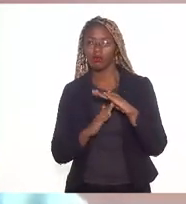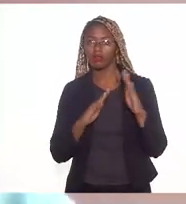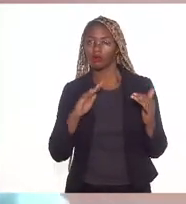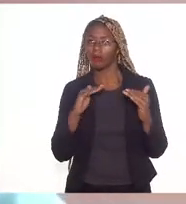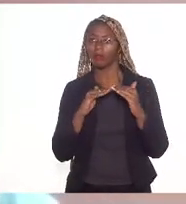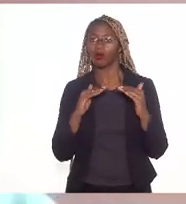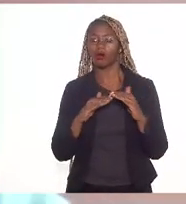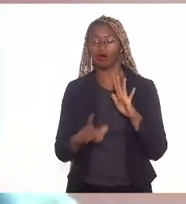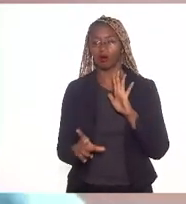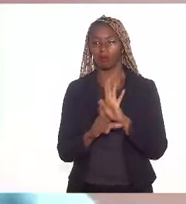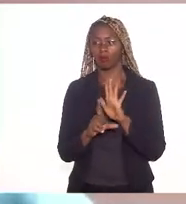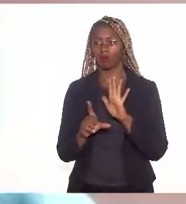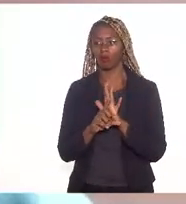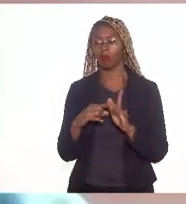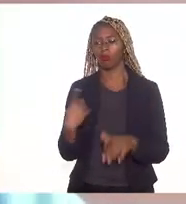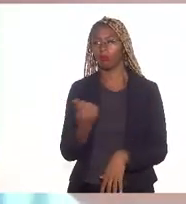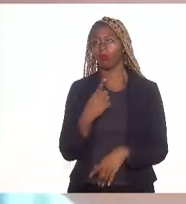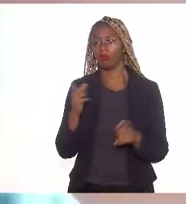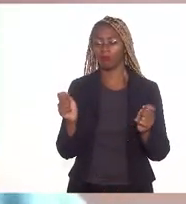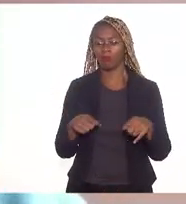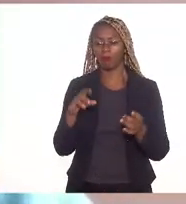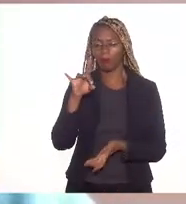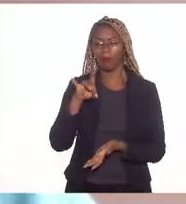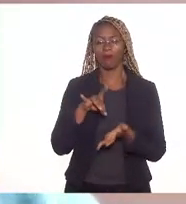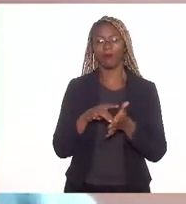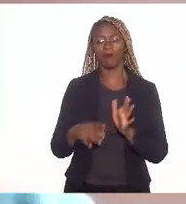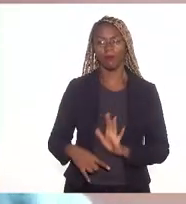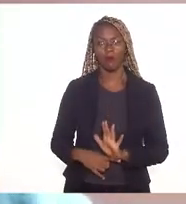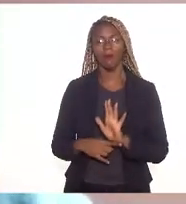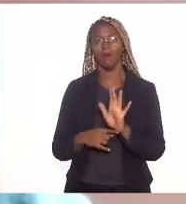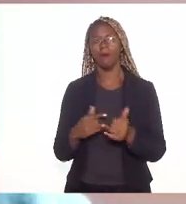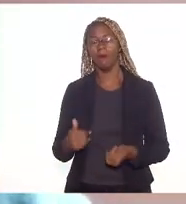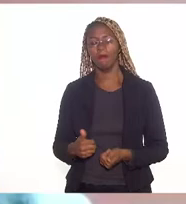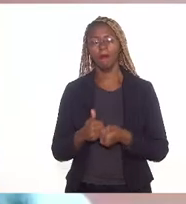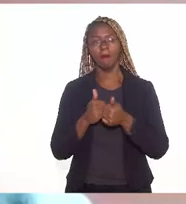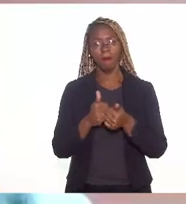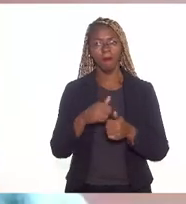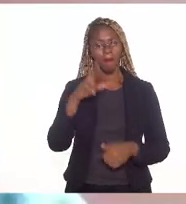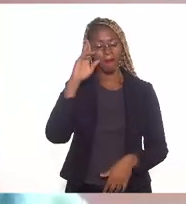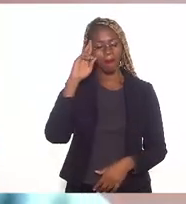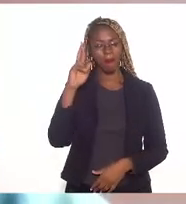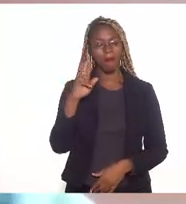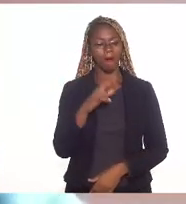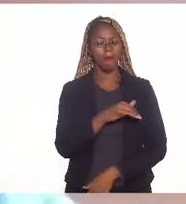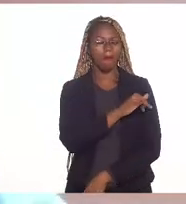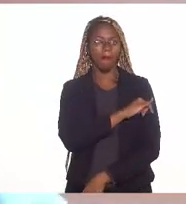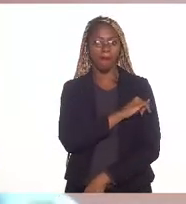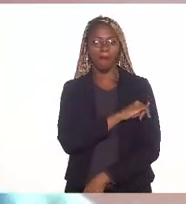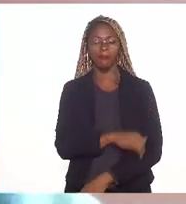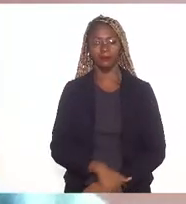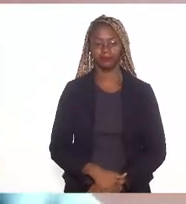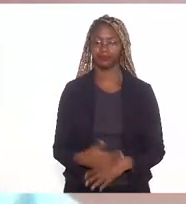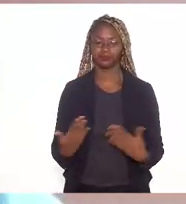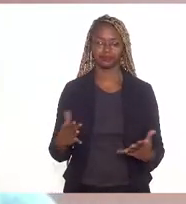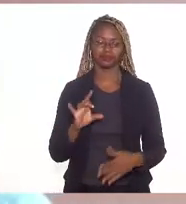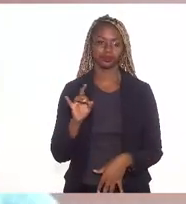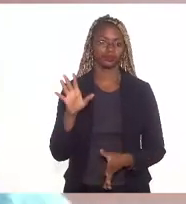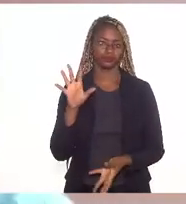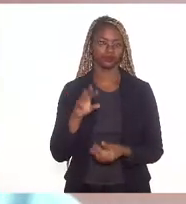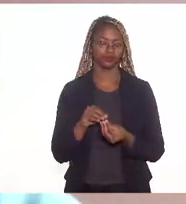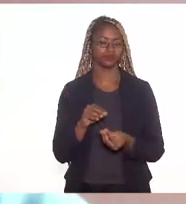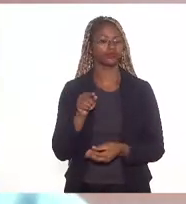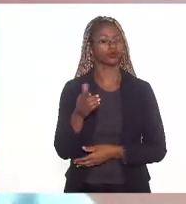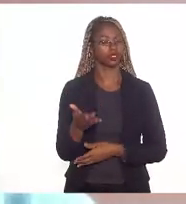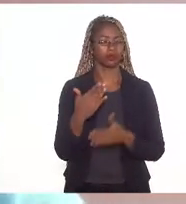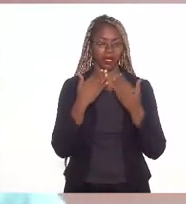lei, que é para que a gente possa realmente atender nesse momento de pandemia os empresários do Rio de Janeiro. Bem, basicamente é isso que a gente